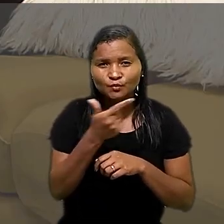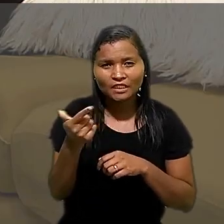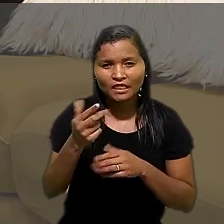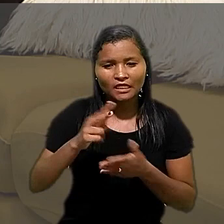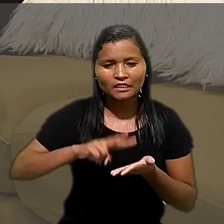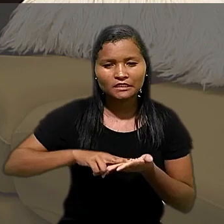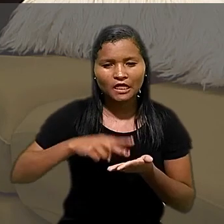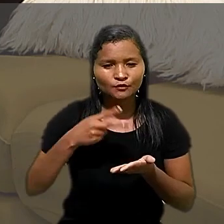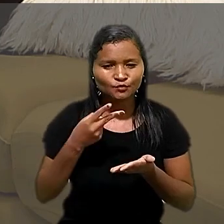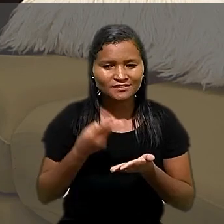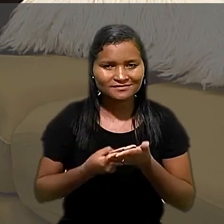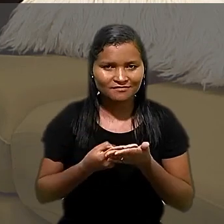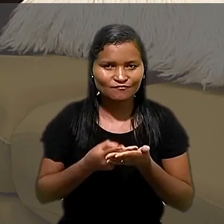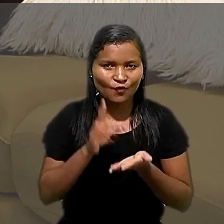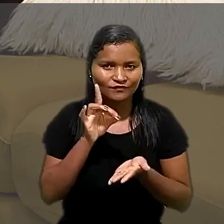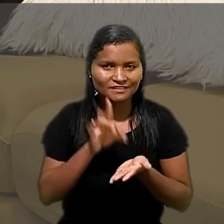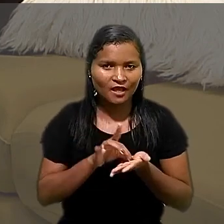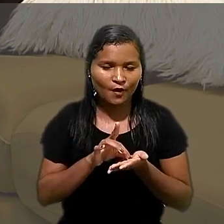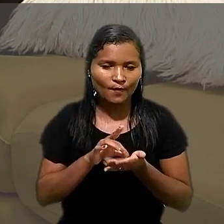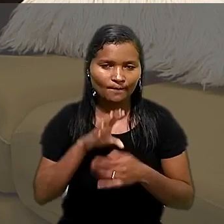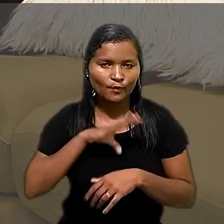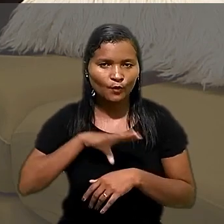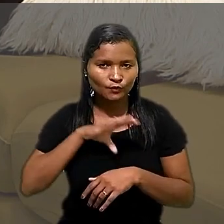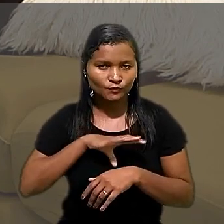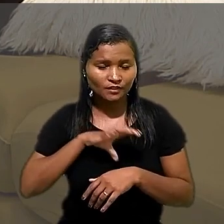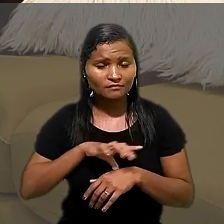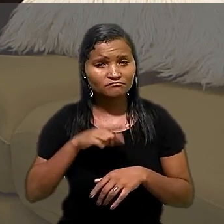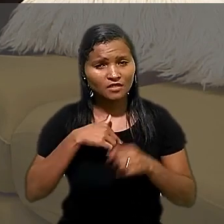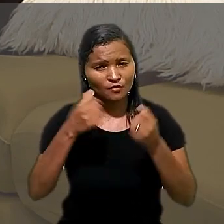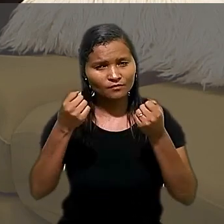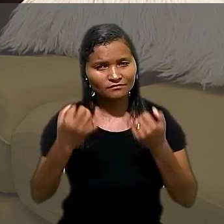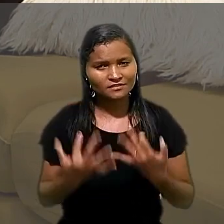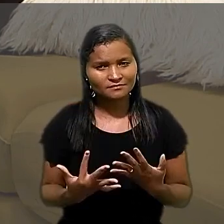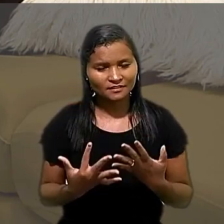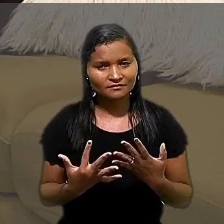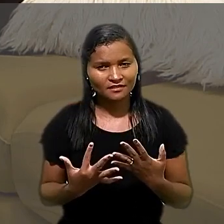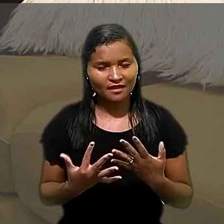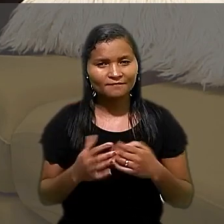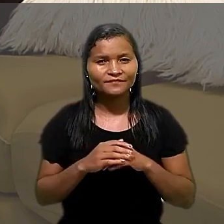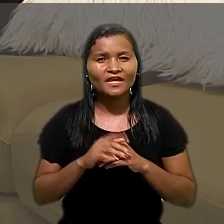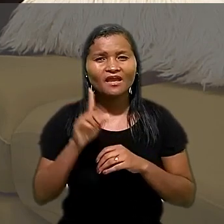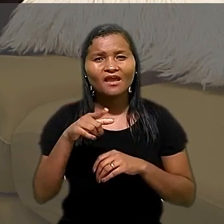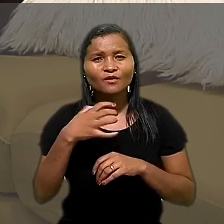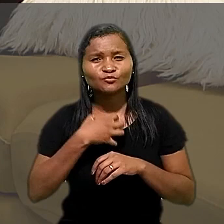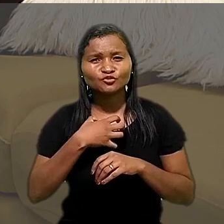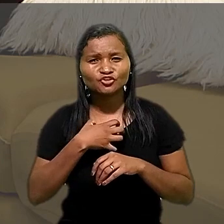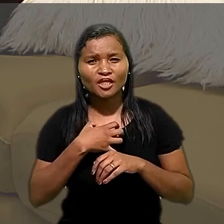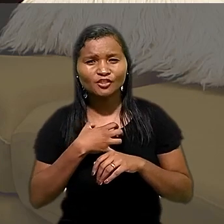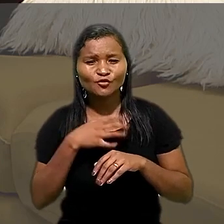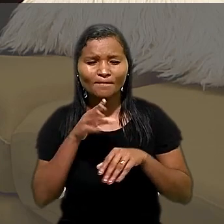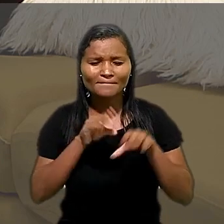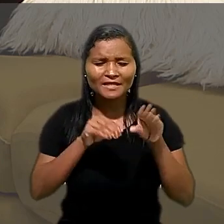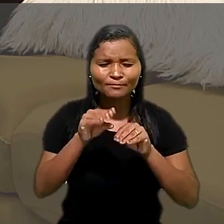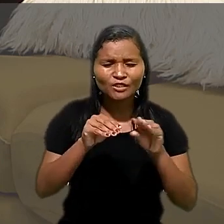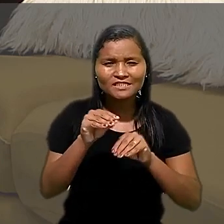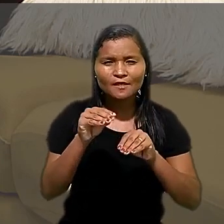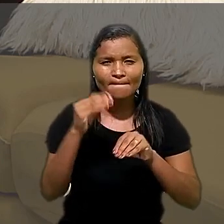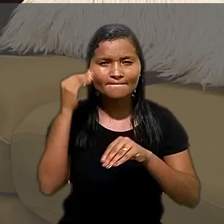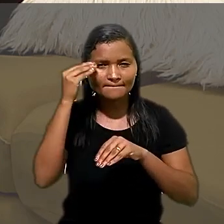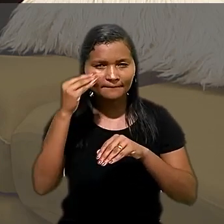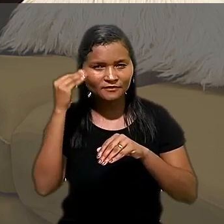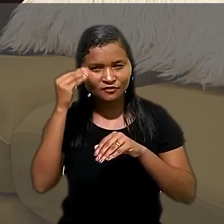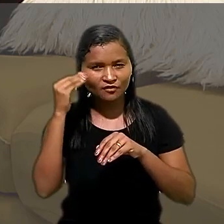apesar de não haver uma tradução literal para o português eu explico o que é slide é uma forma de manipulação